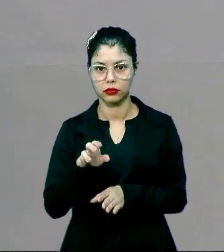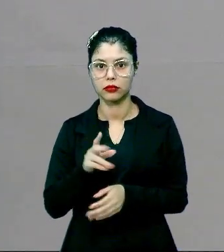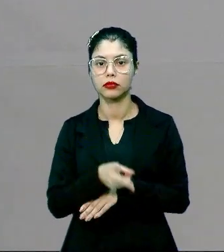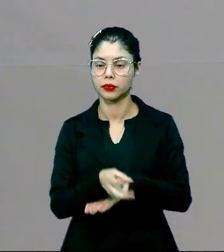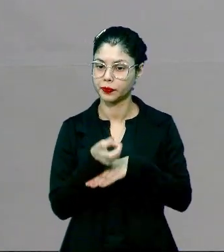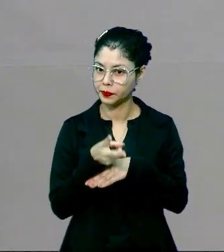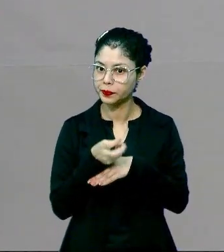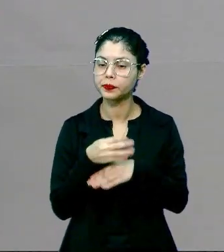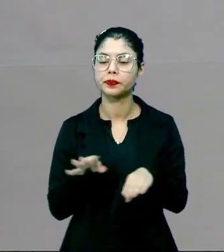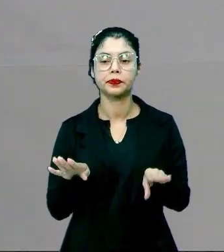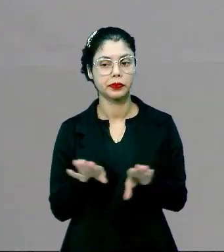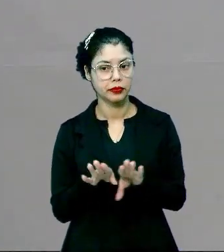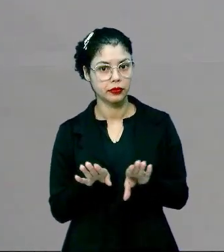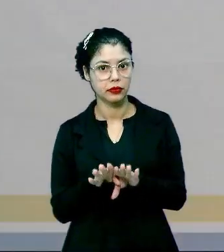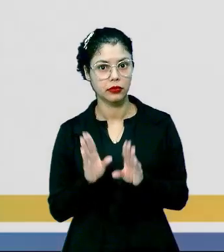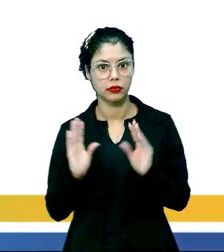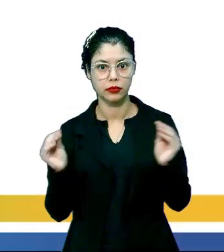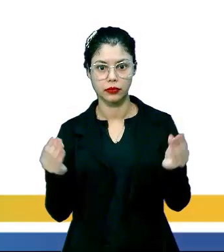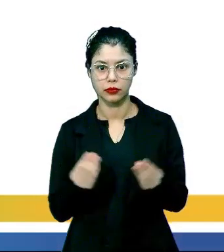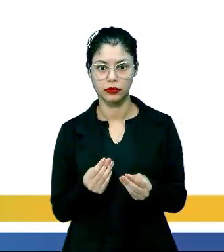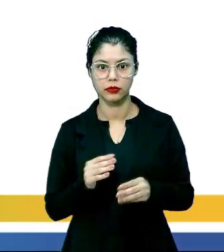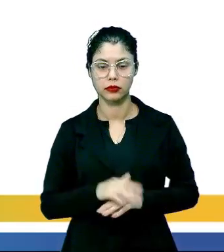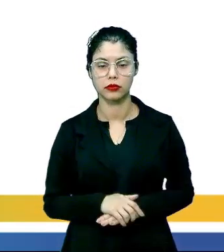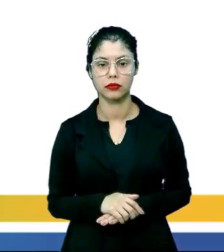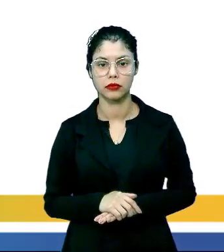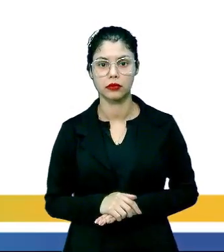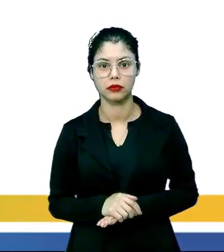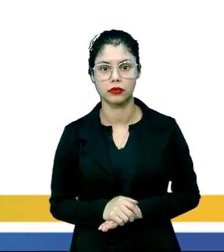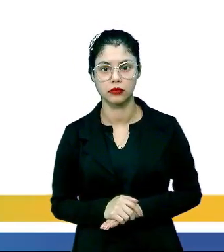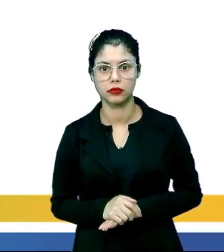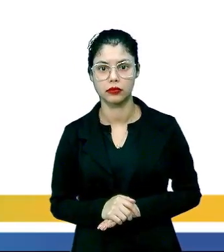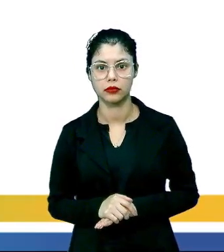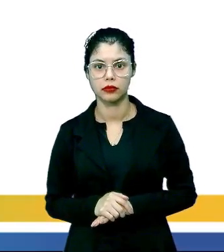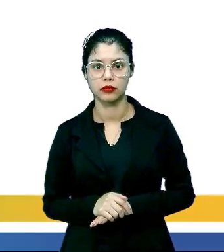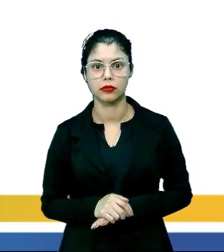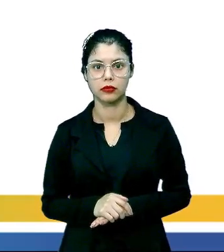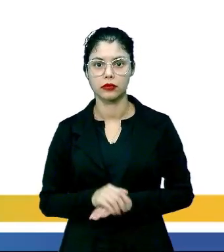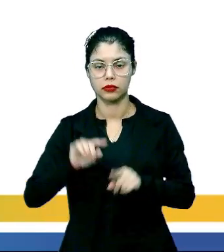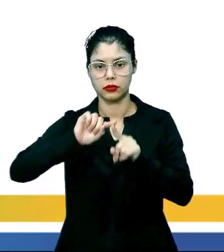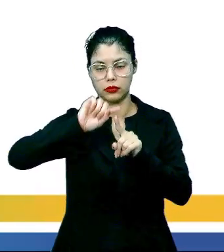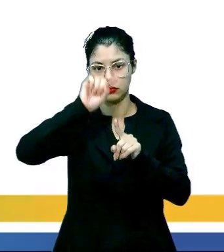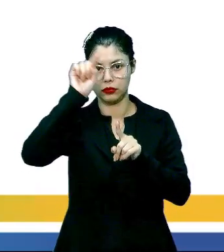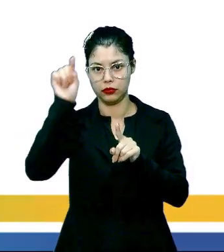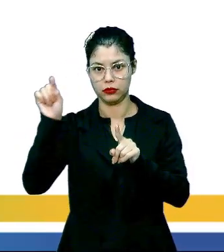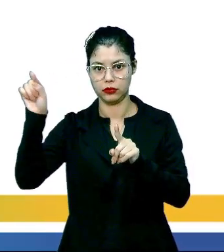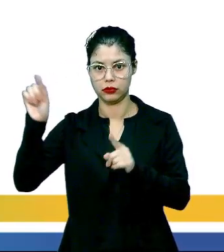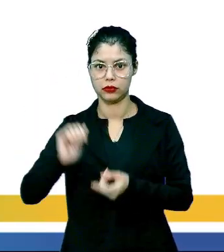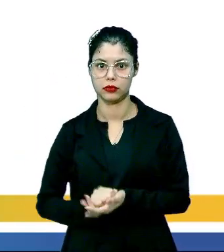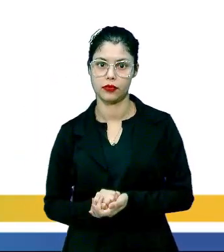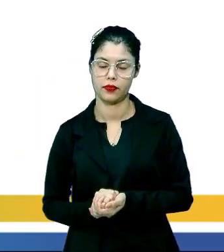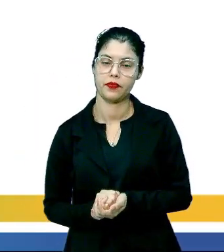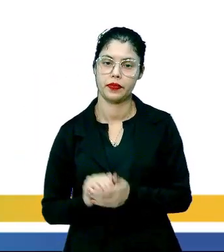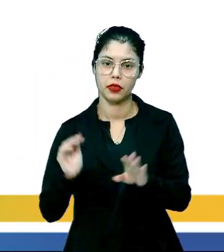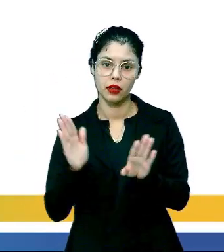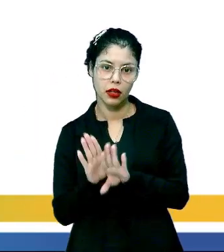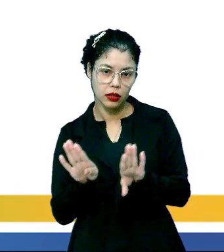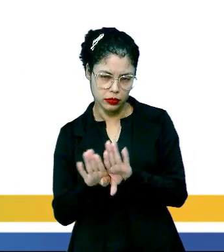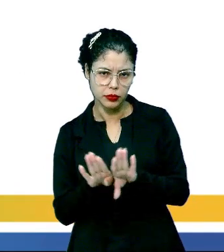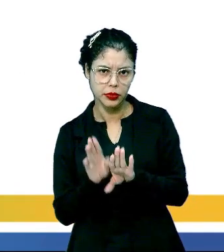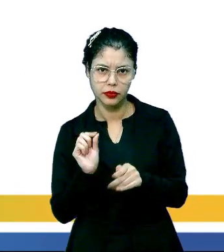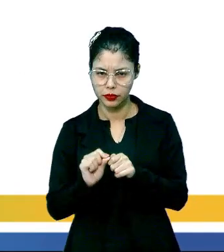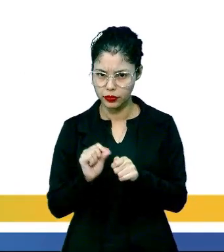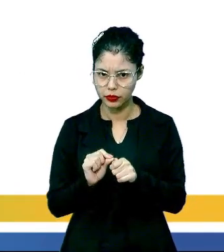a absorção de substâncias. Na parte de cima, pessoal, professor, aqui também faz